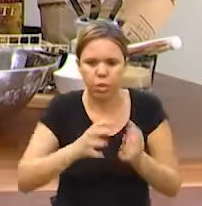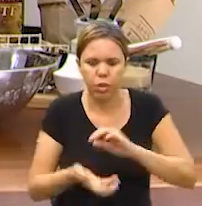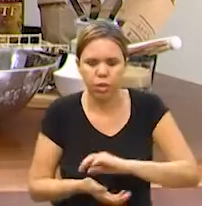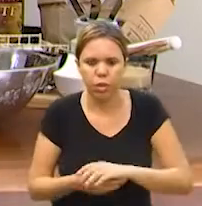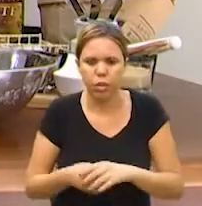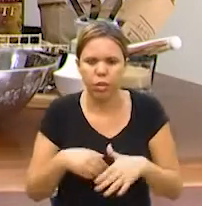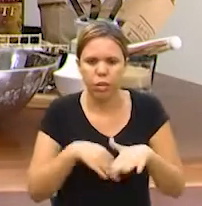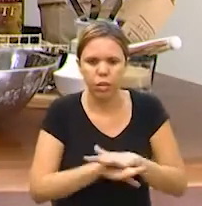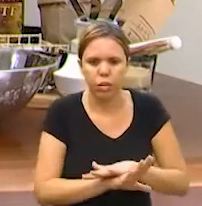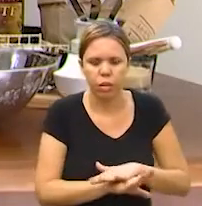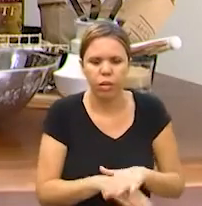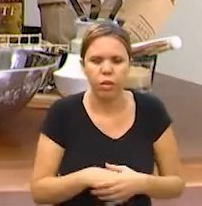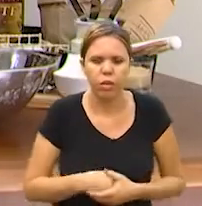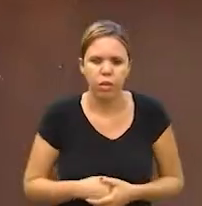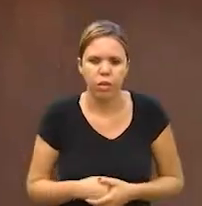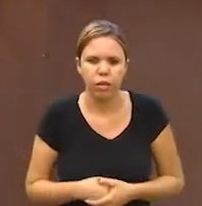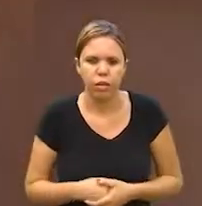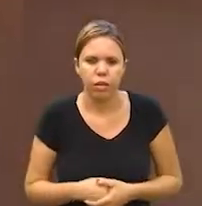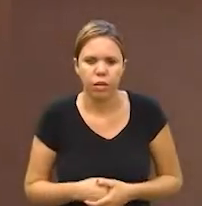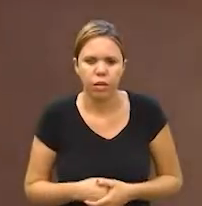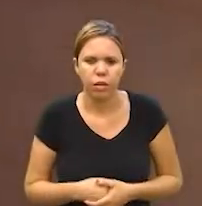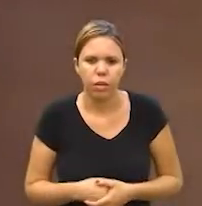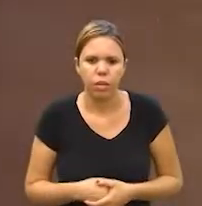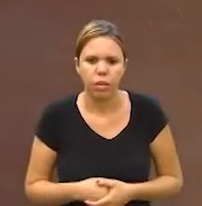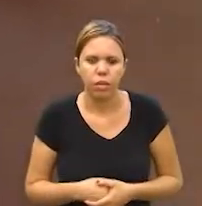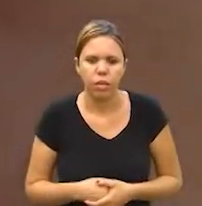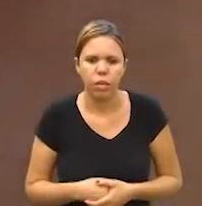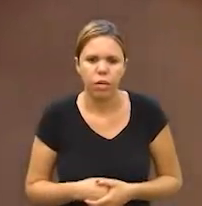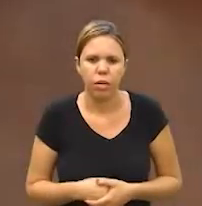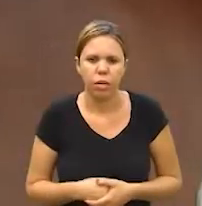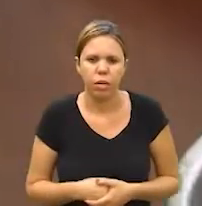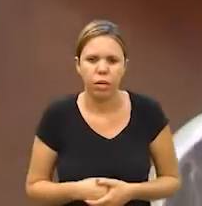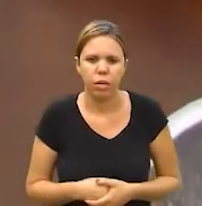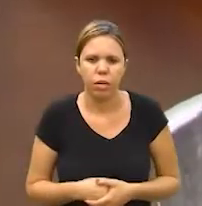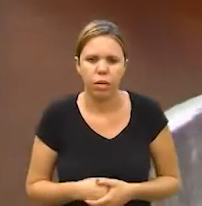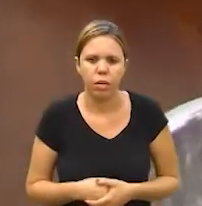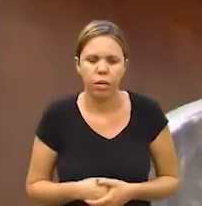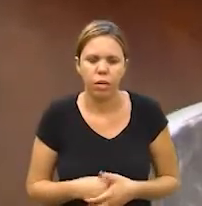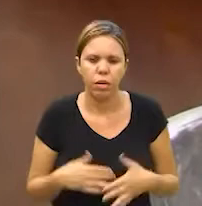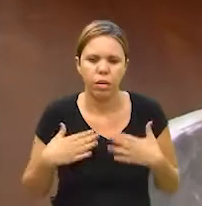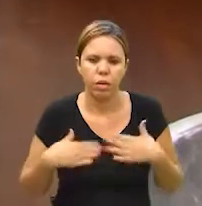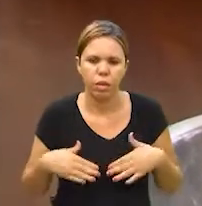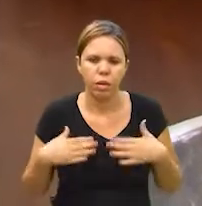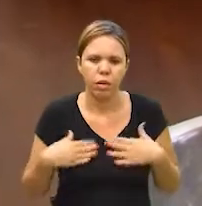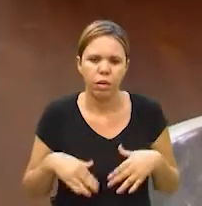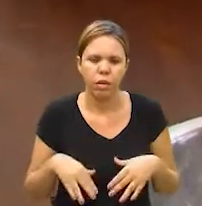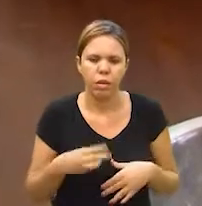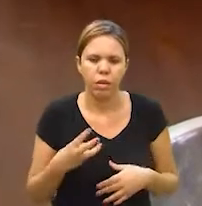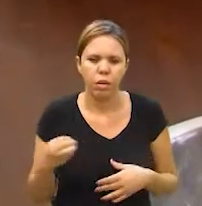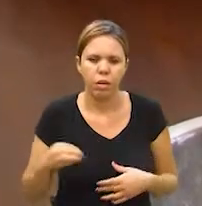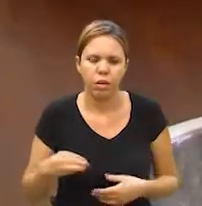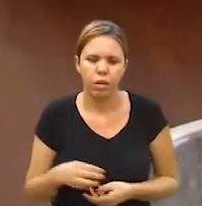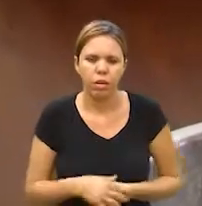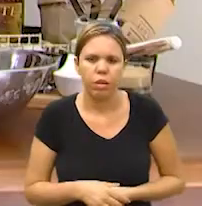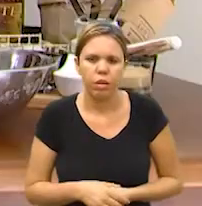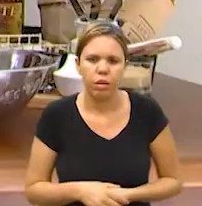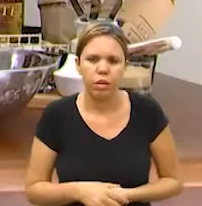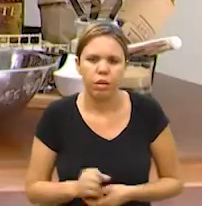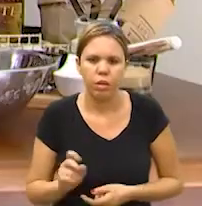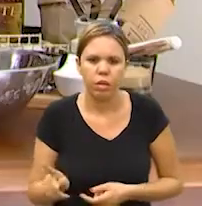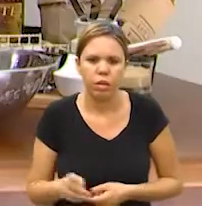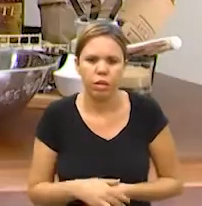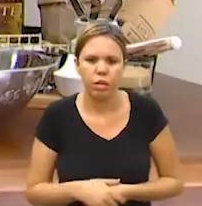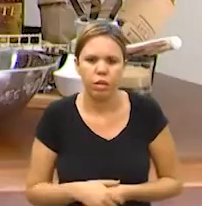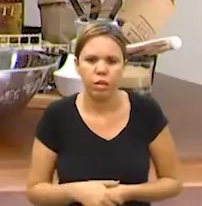Perfeito. Vamos guardar essa daqui, então. Sim. Agora a gente vai colocar para descansar. Tá. 30 minutos. Ok.